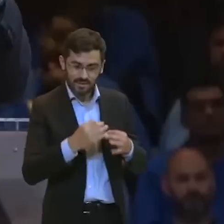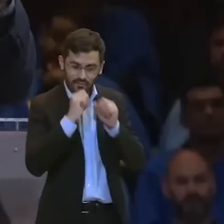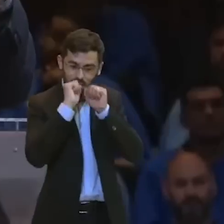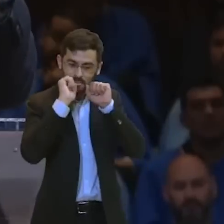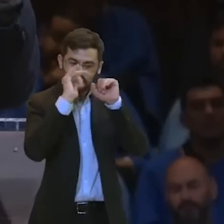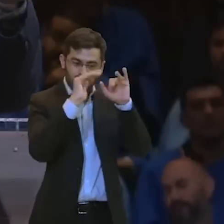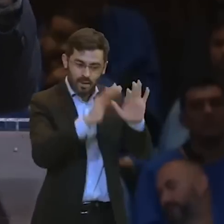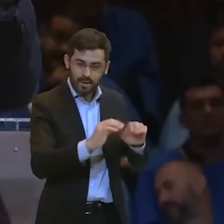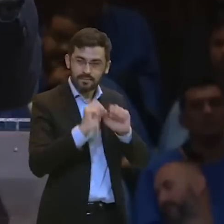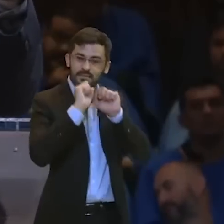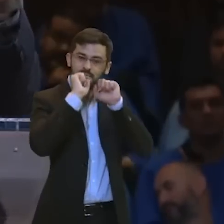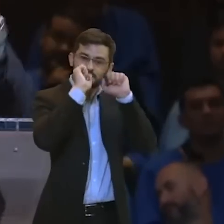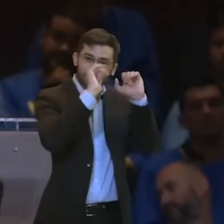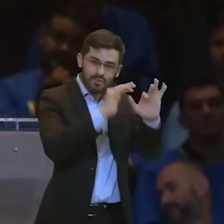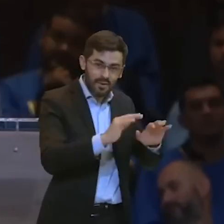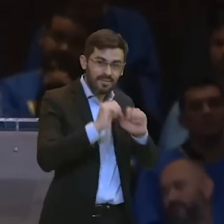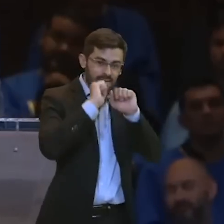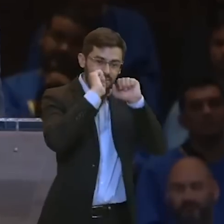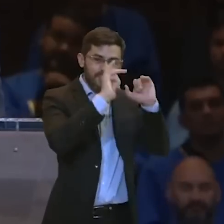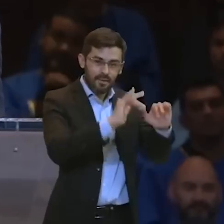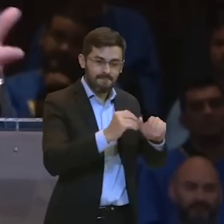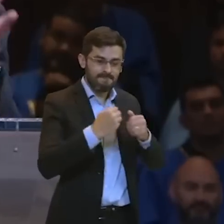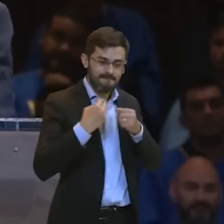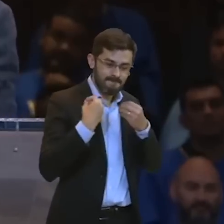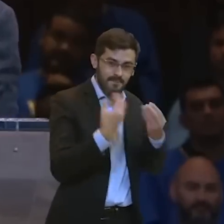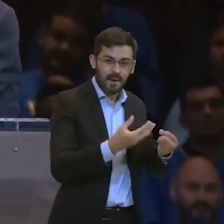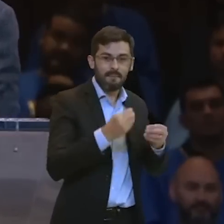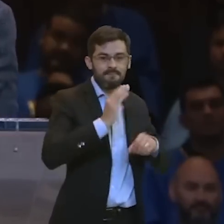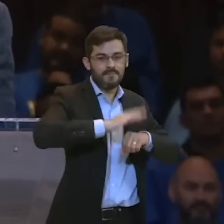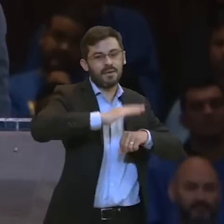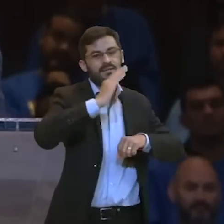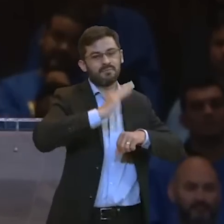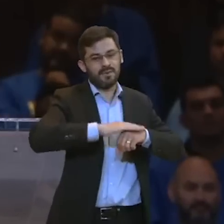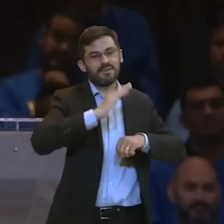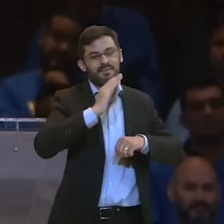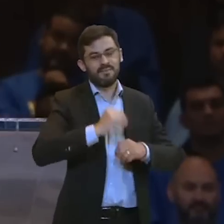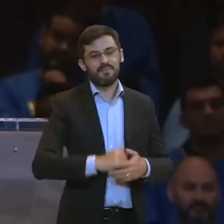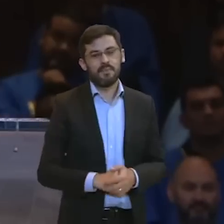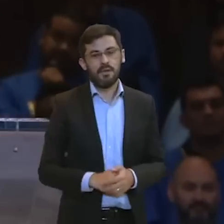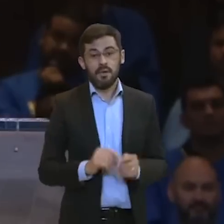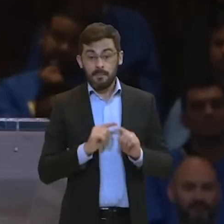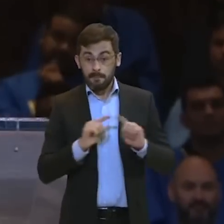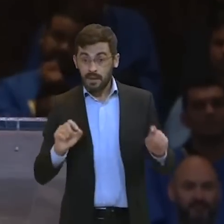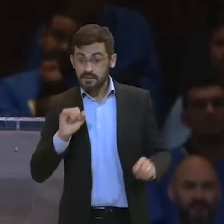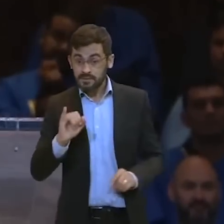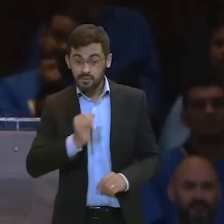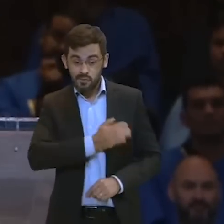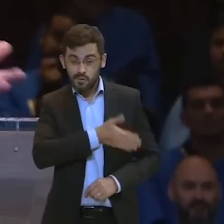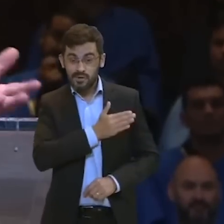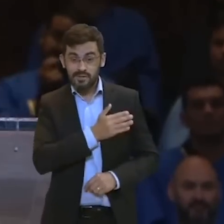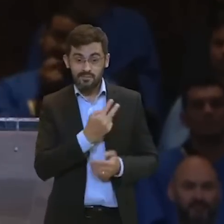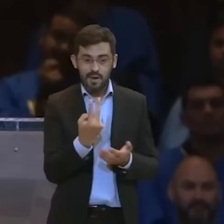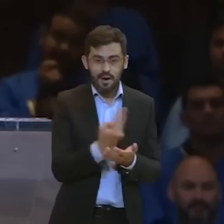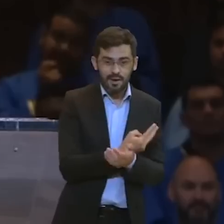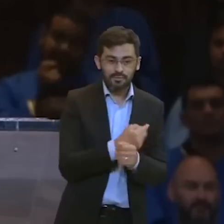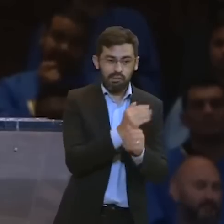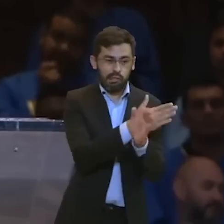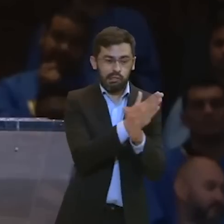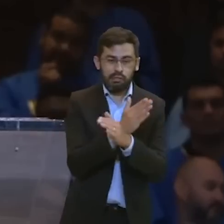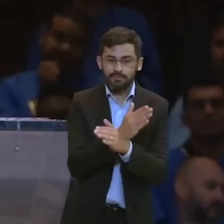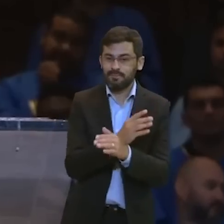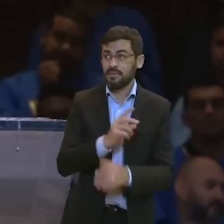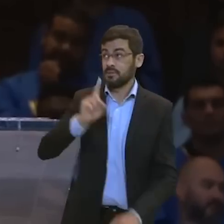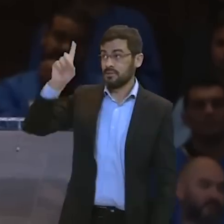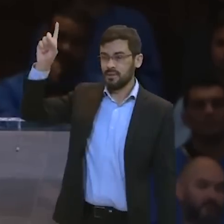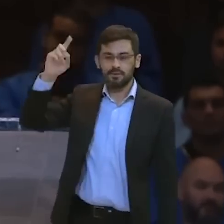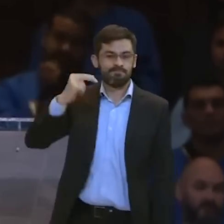acrescentar mais isso, mais aquilo outro. É assim que funciona. Mas se o coração está no lugar errado, Deus não pode abençoar.